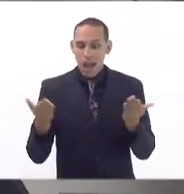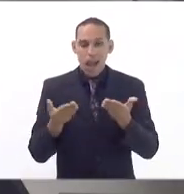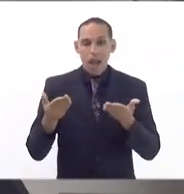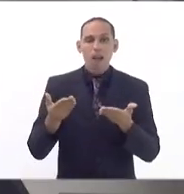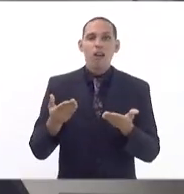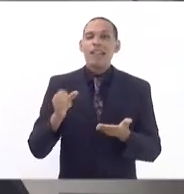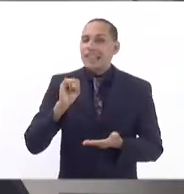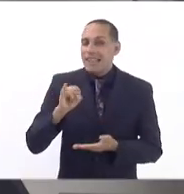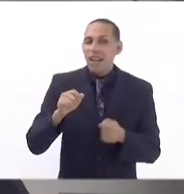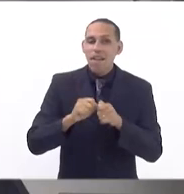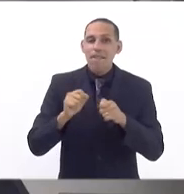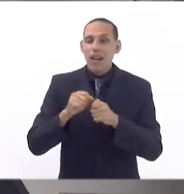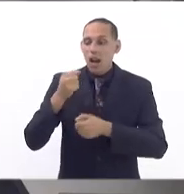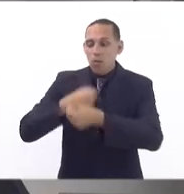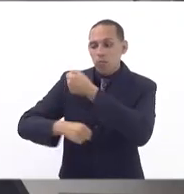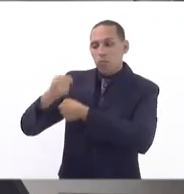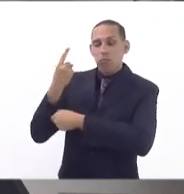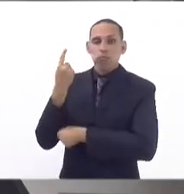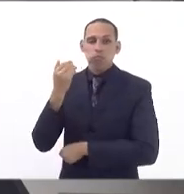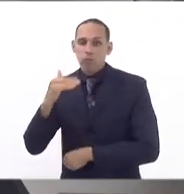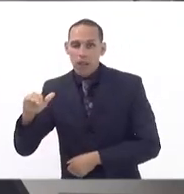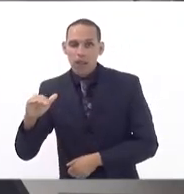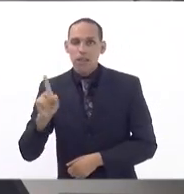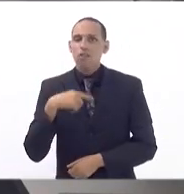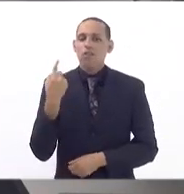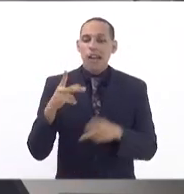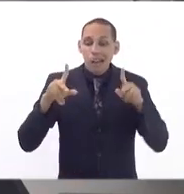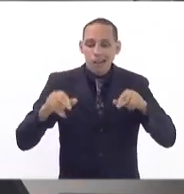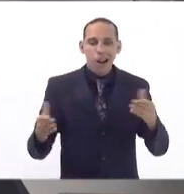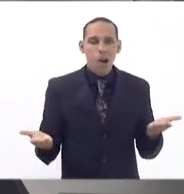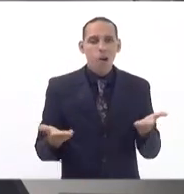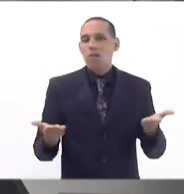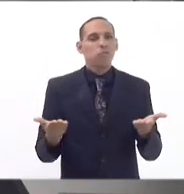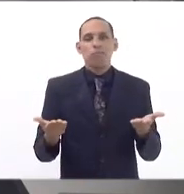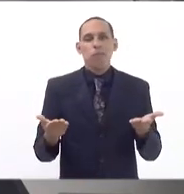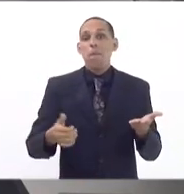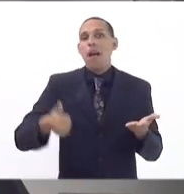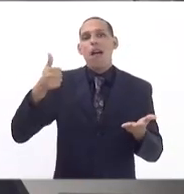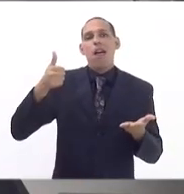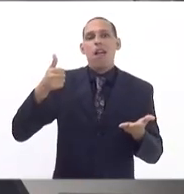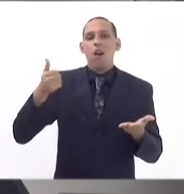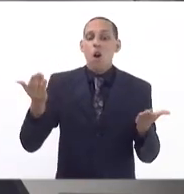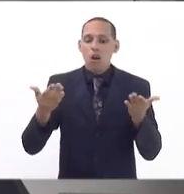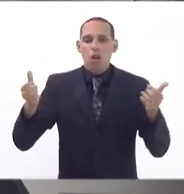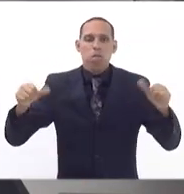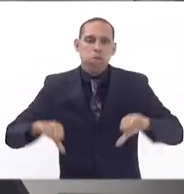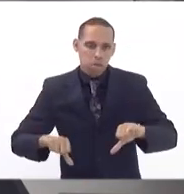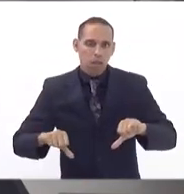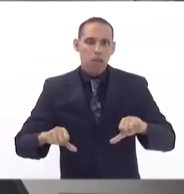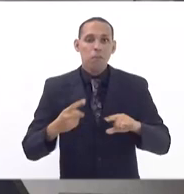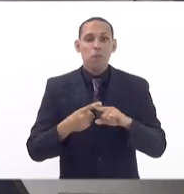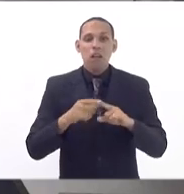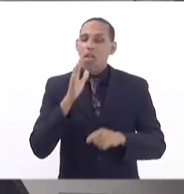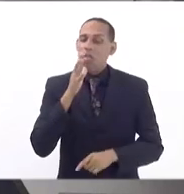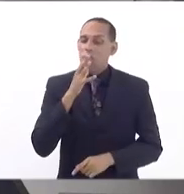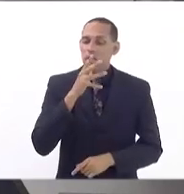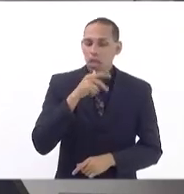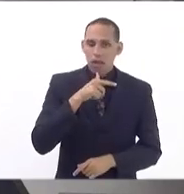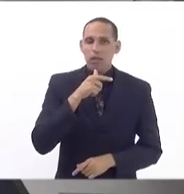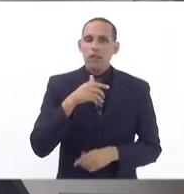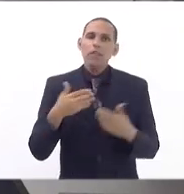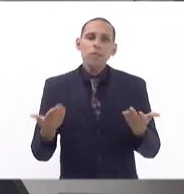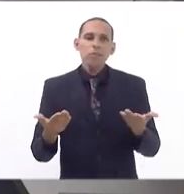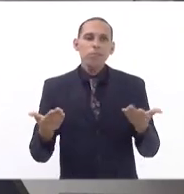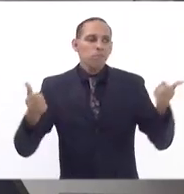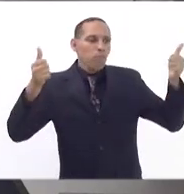acontecido há um ano e meio atrás eu não estaria na situação que estaremos hoje é que eu demorou um ano e meio para ser instalada por